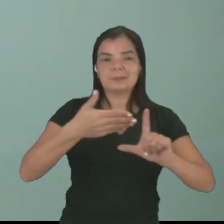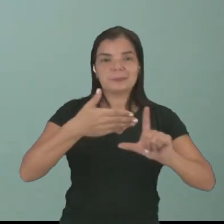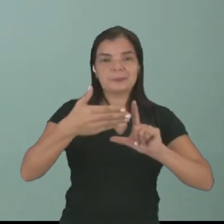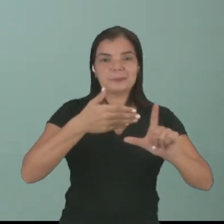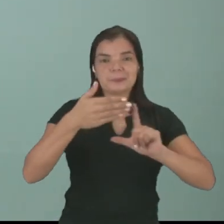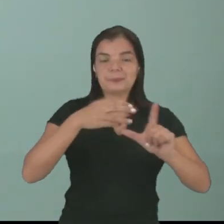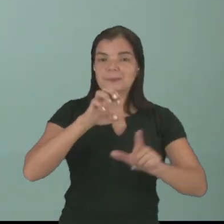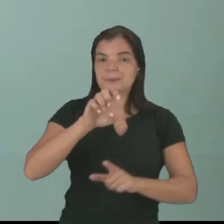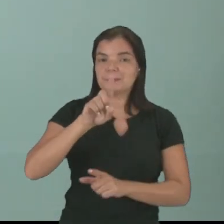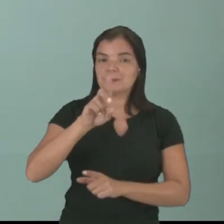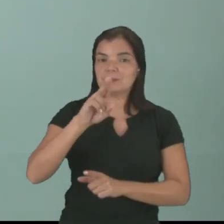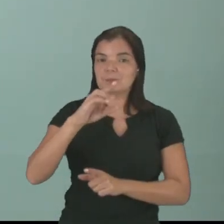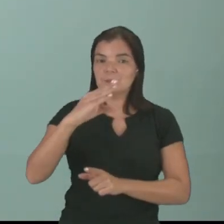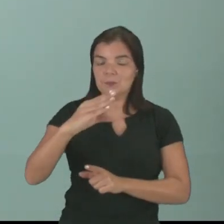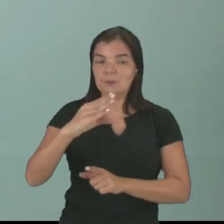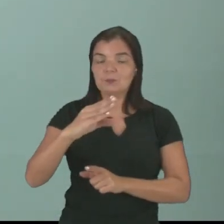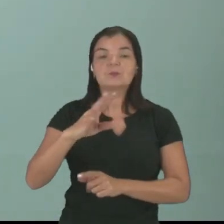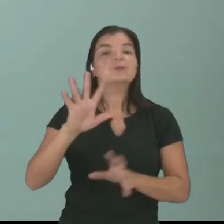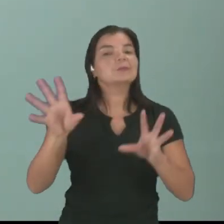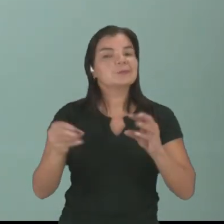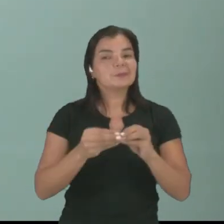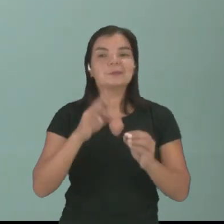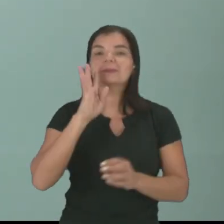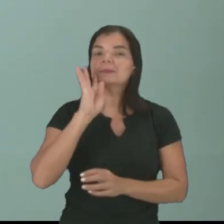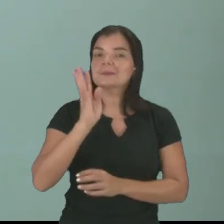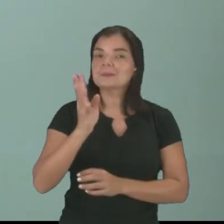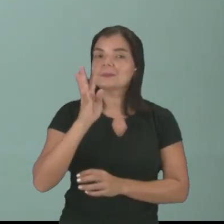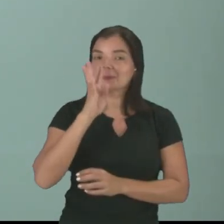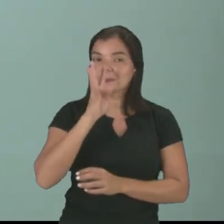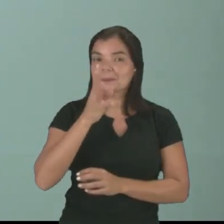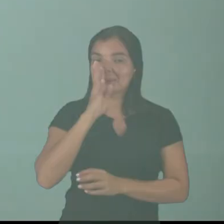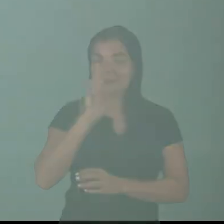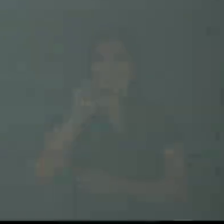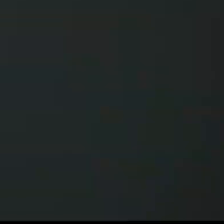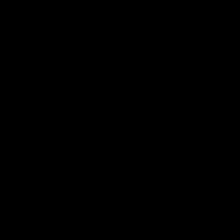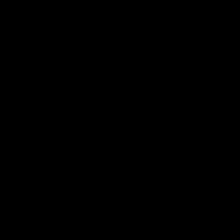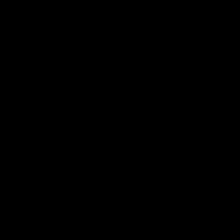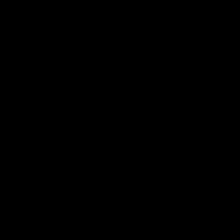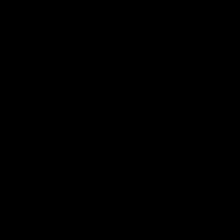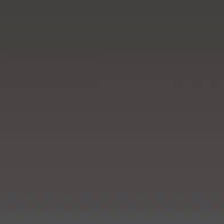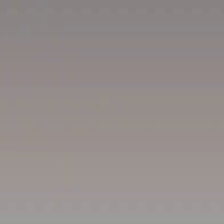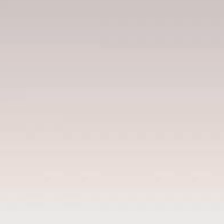sempre a plataforma. Resumo crítico é uma ótima ideia e até a próxima aula.